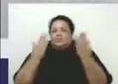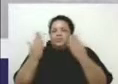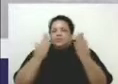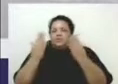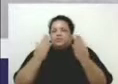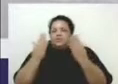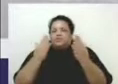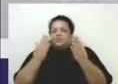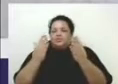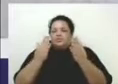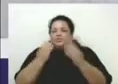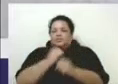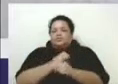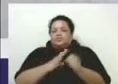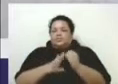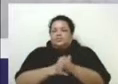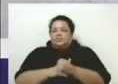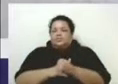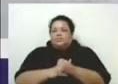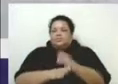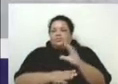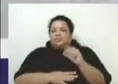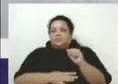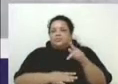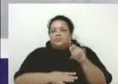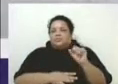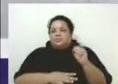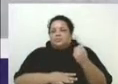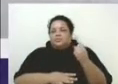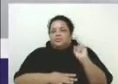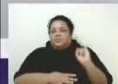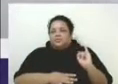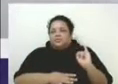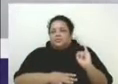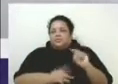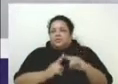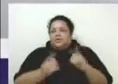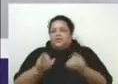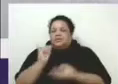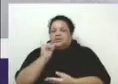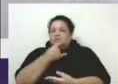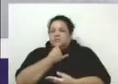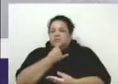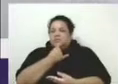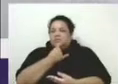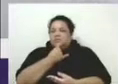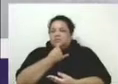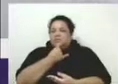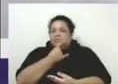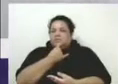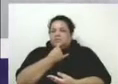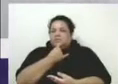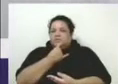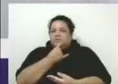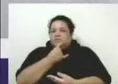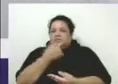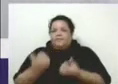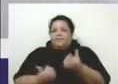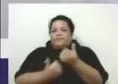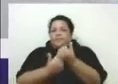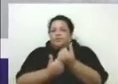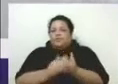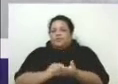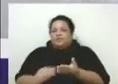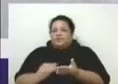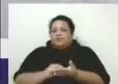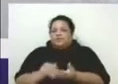no CAPES-I. Mas, infelizmente, não tivemos um apoio da Secretaria Municipal de